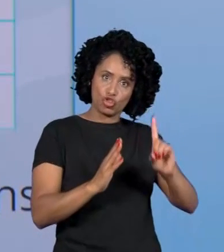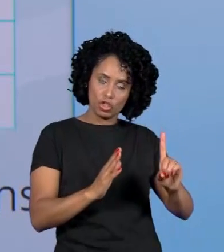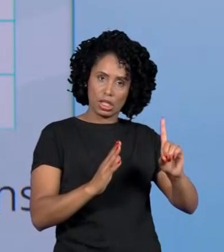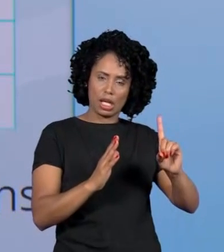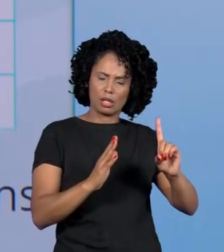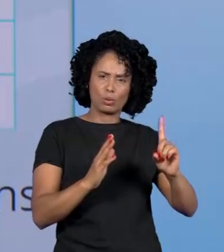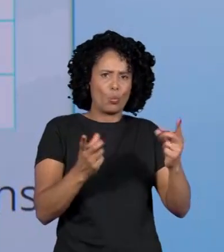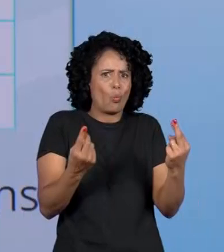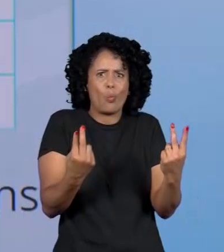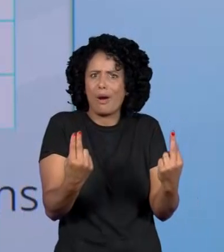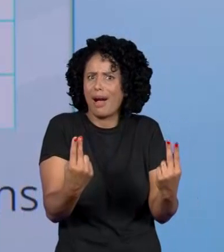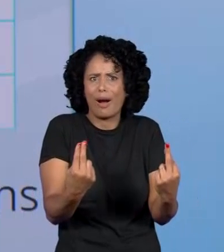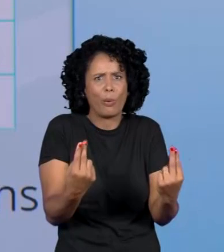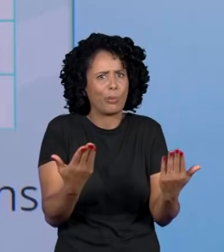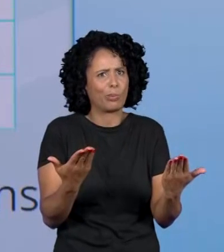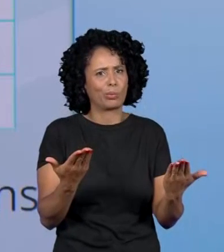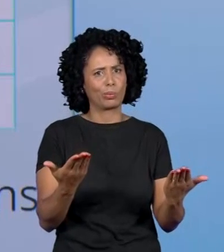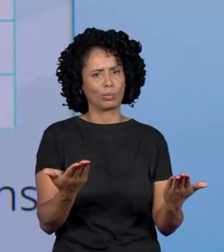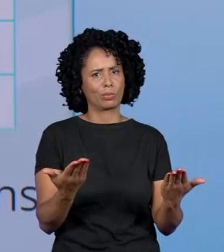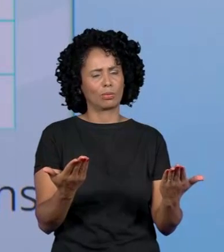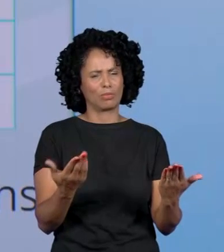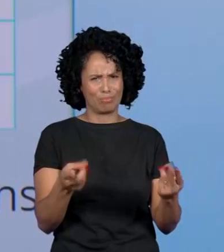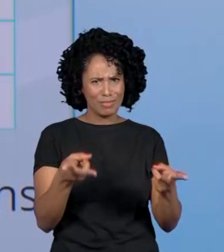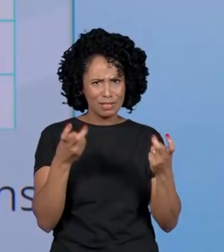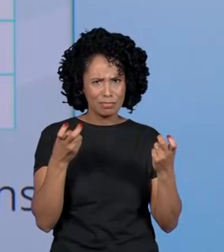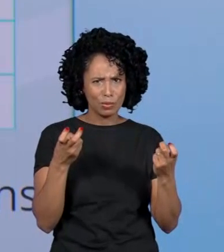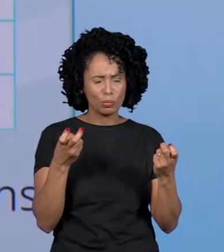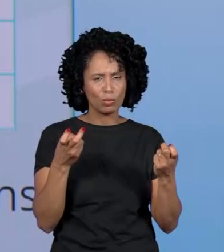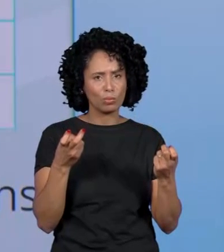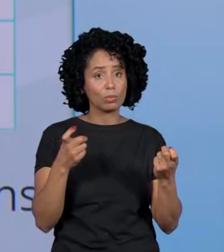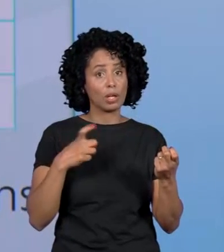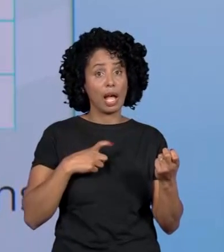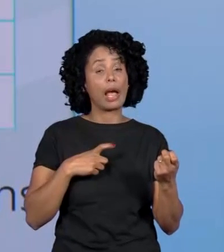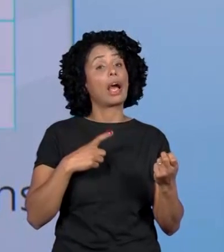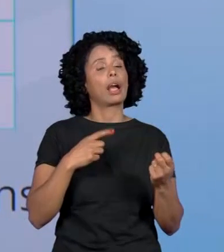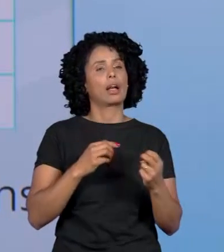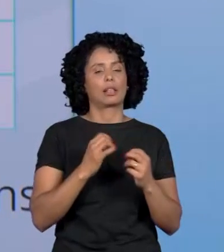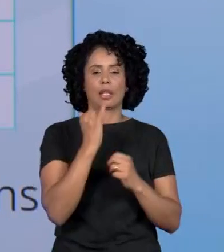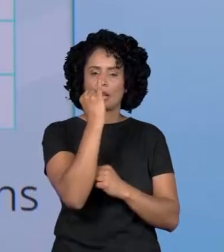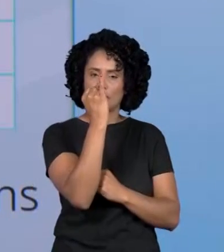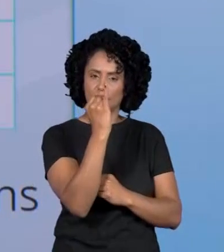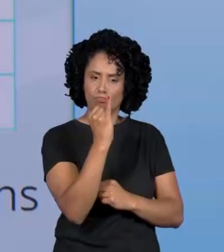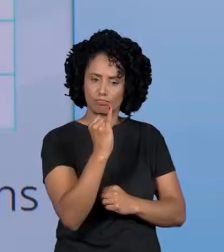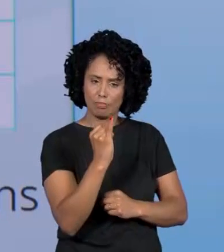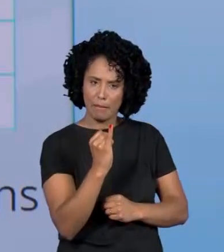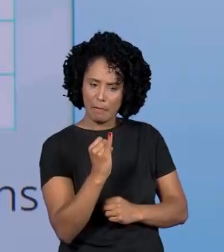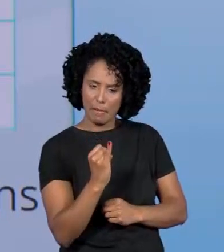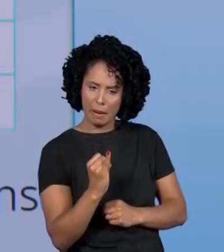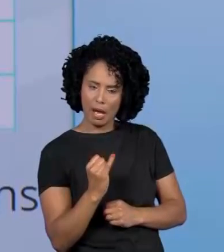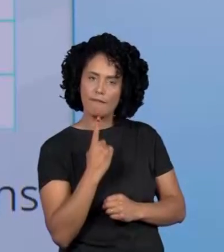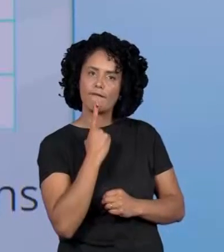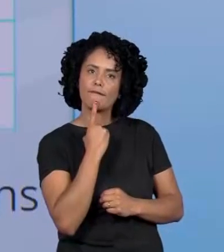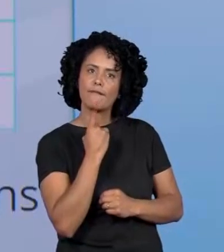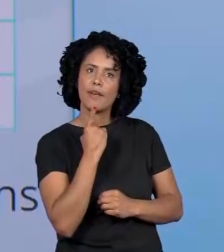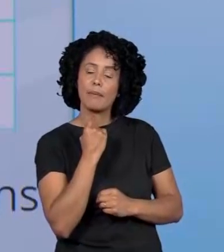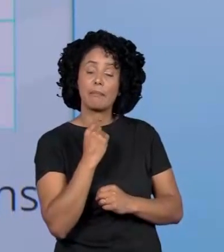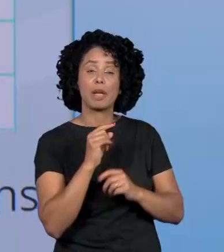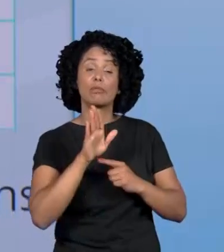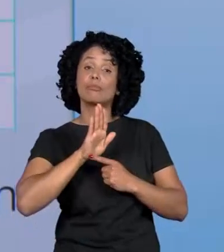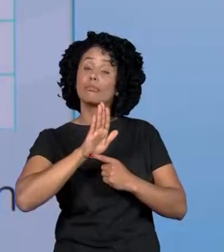são iguais, né? Eles têm os vértices, eles têm a